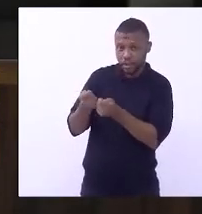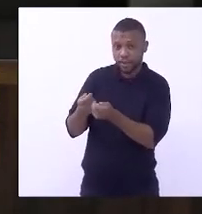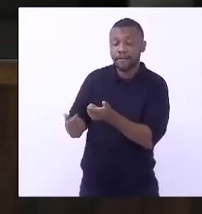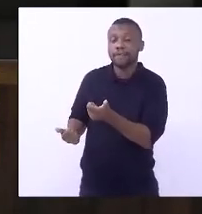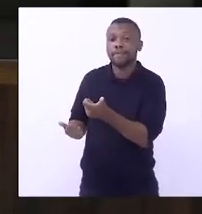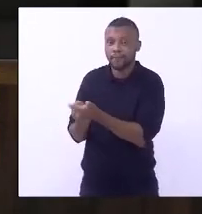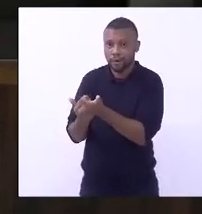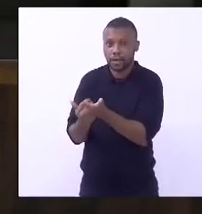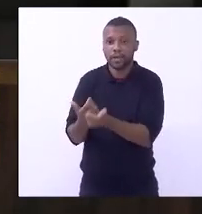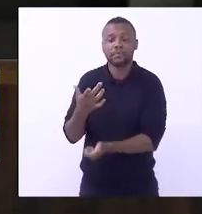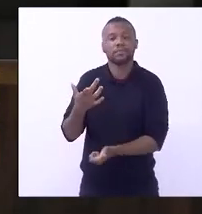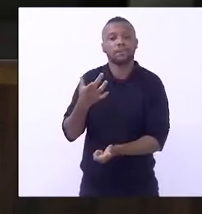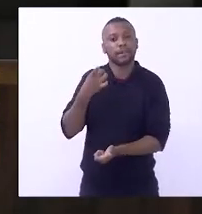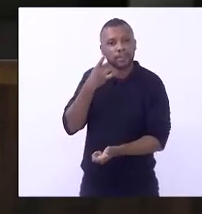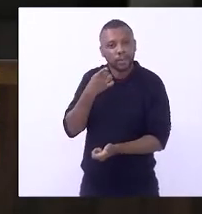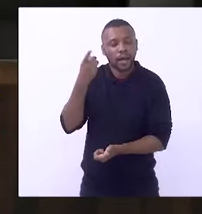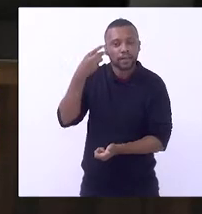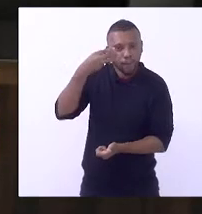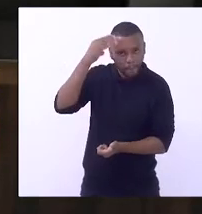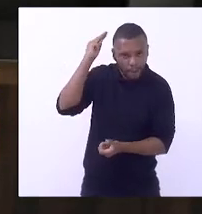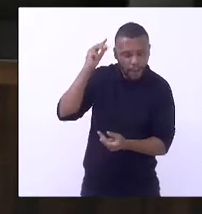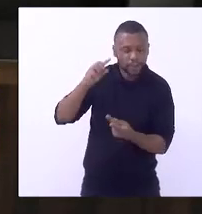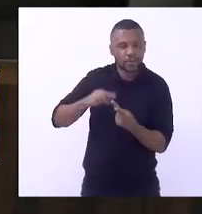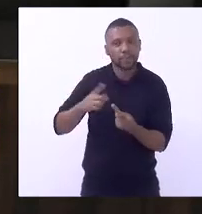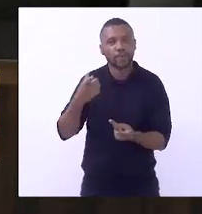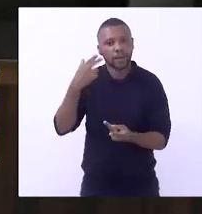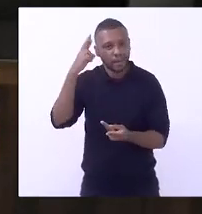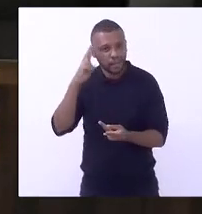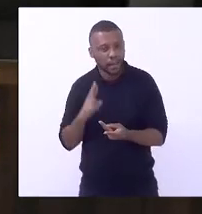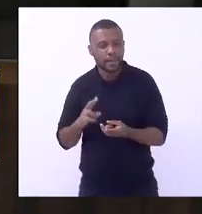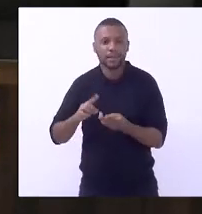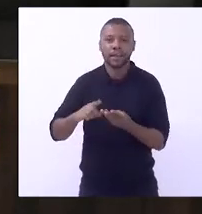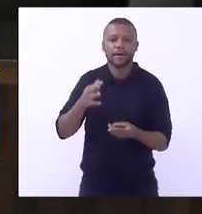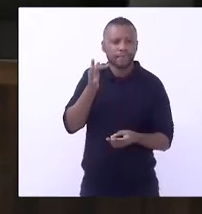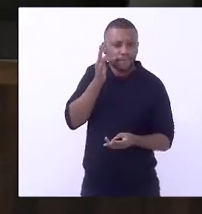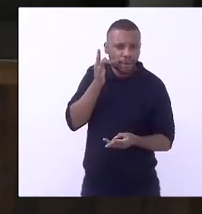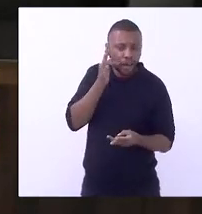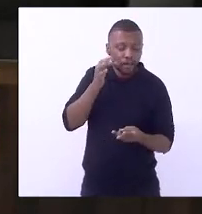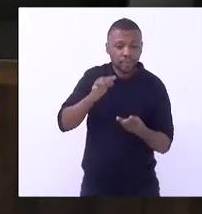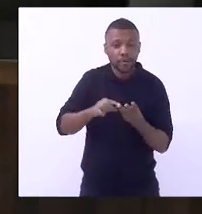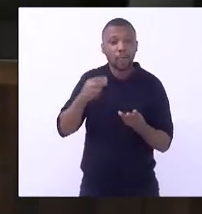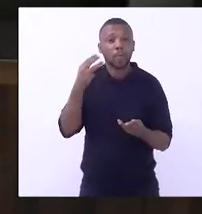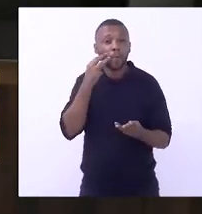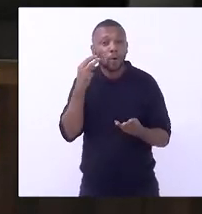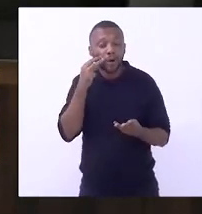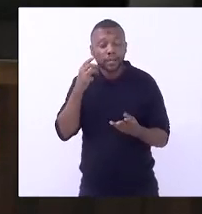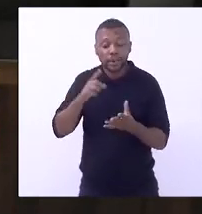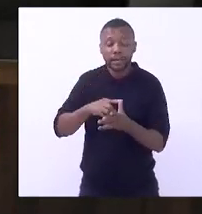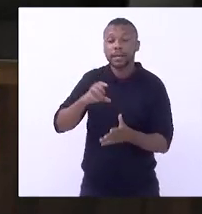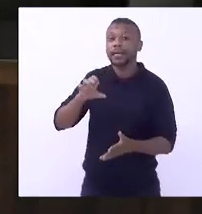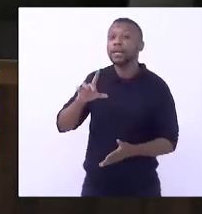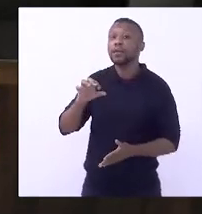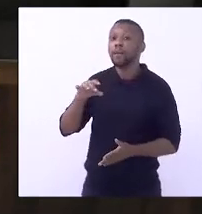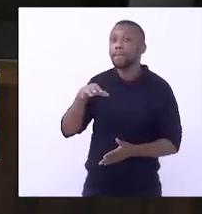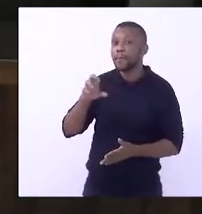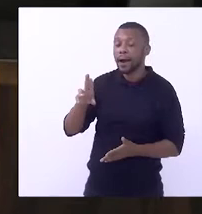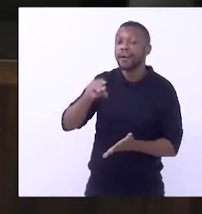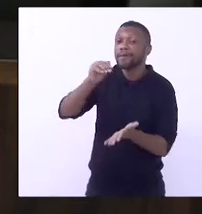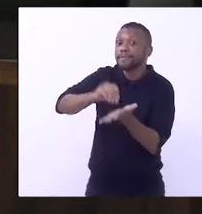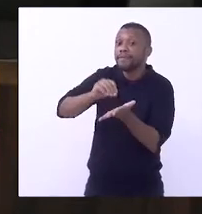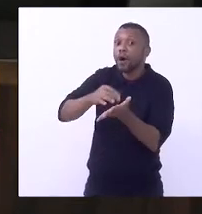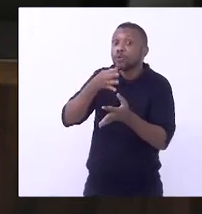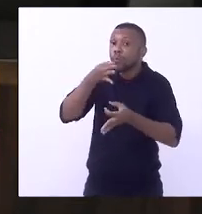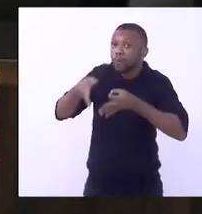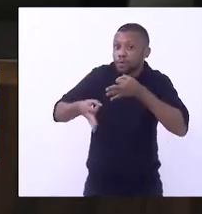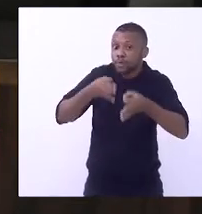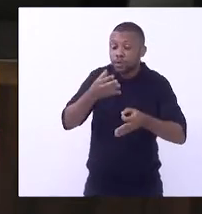deputado Márcio Pacheco, Renata Souza, Coronel Salema, Flávio Serafini, Valdeque Carneiro, Mônica Francisco e Eliomar. Pendendo de pareceres